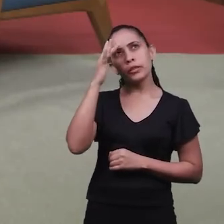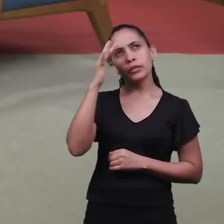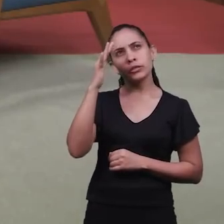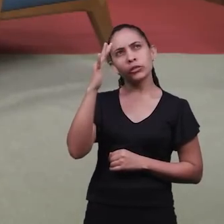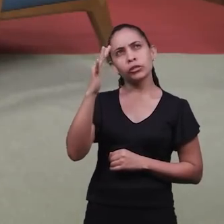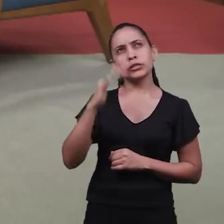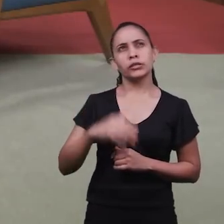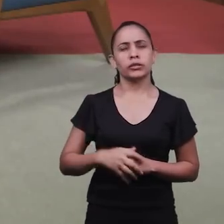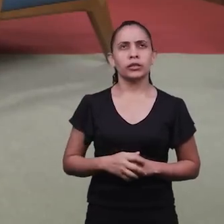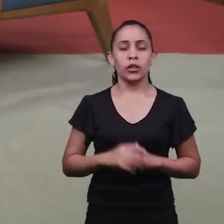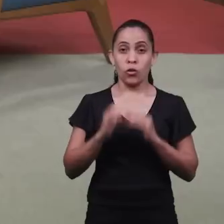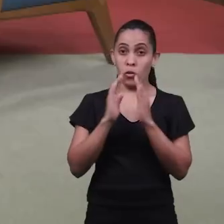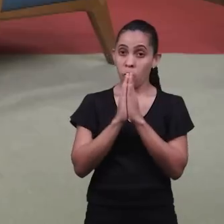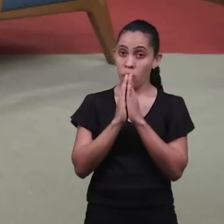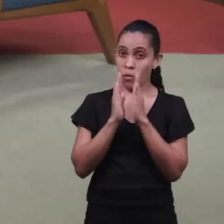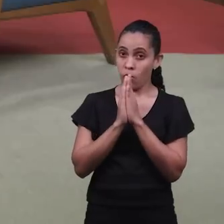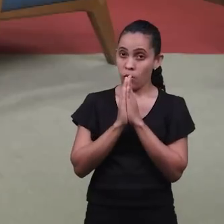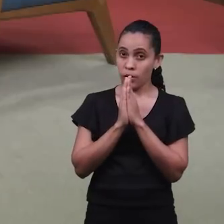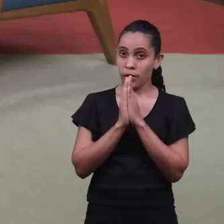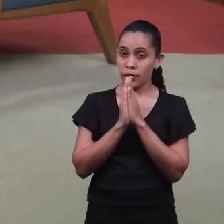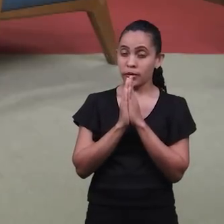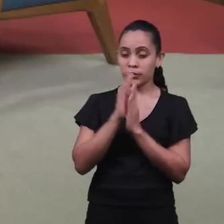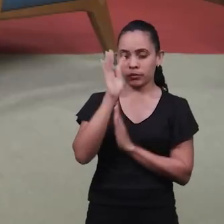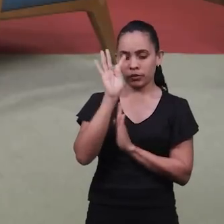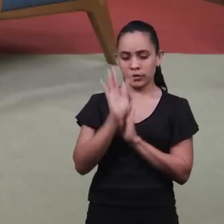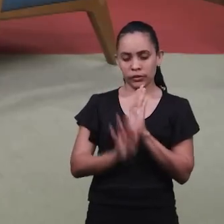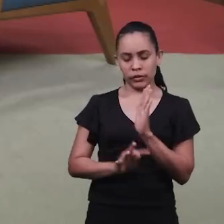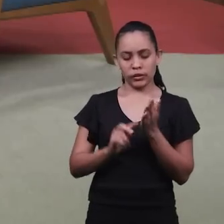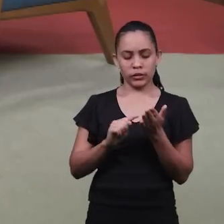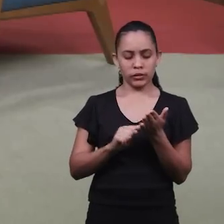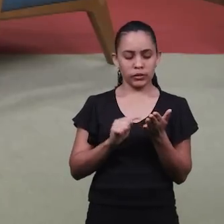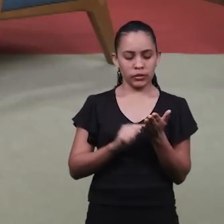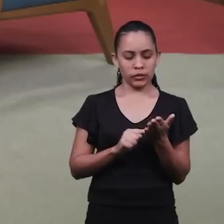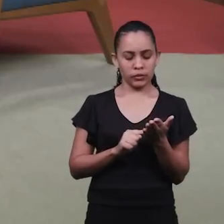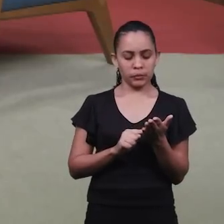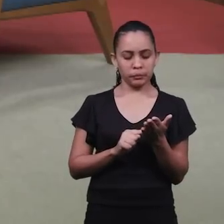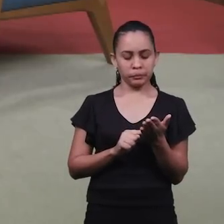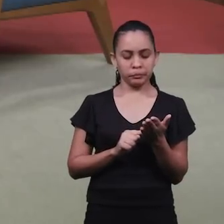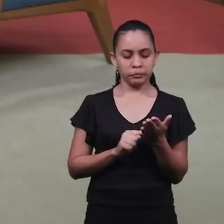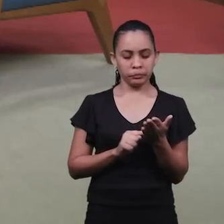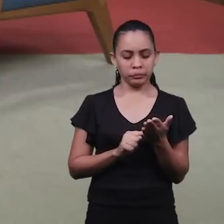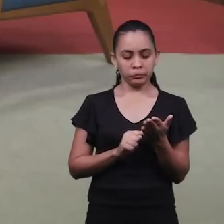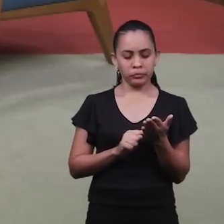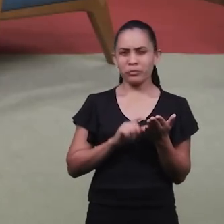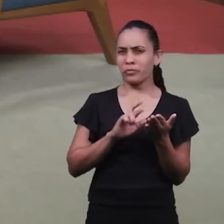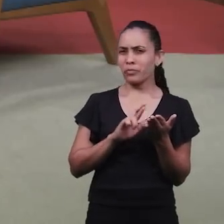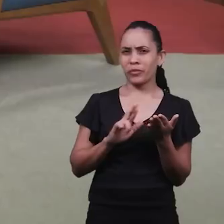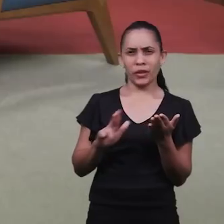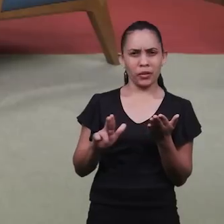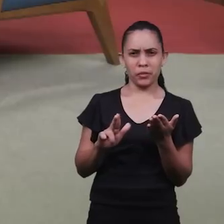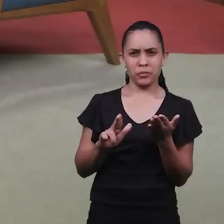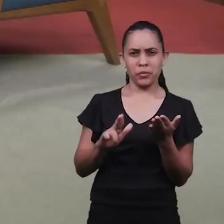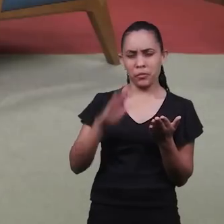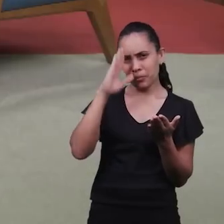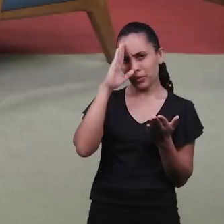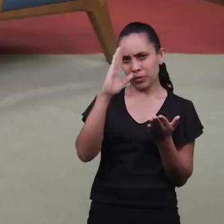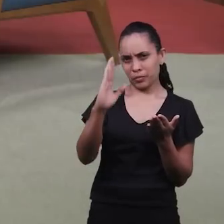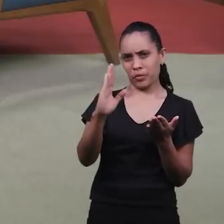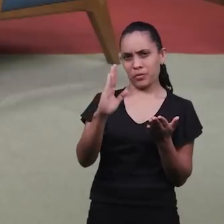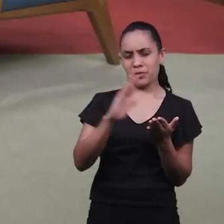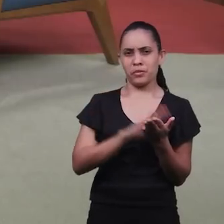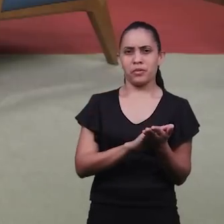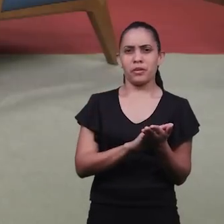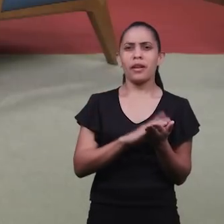medita, você ora em cima de um texto como esse da palavra, não são poucos, diz Paulo,